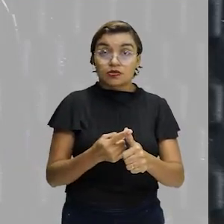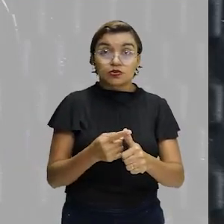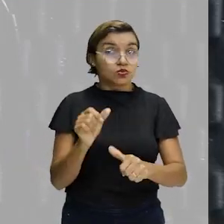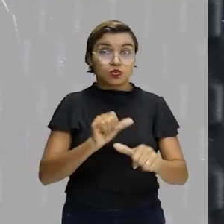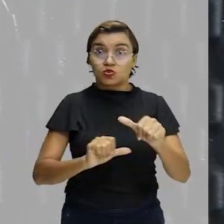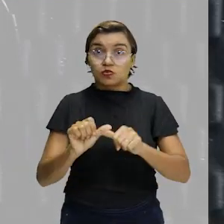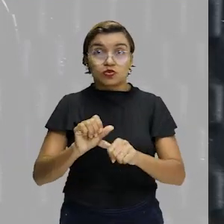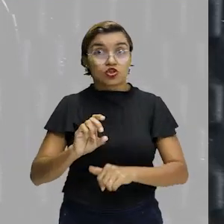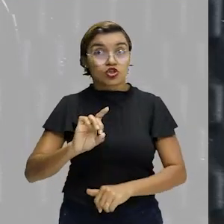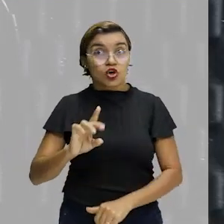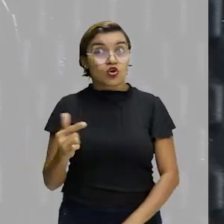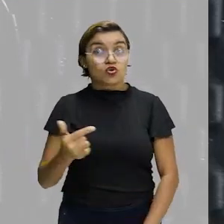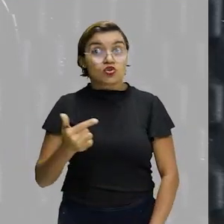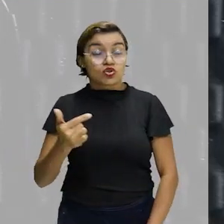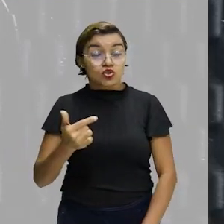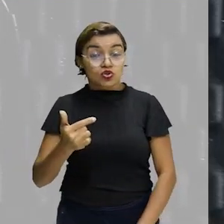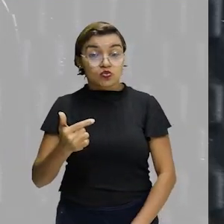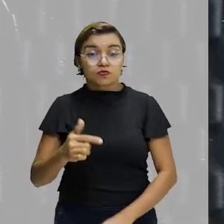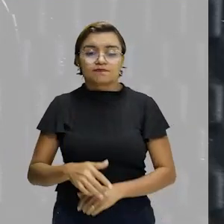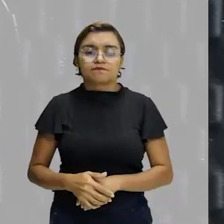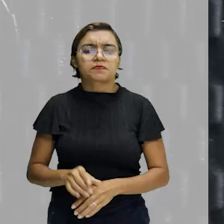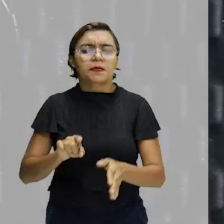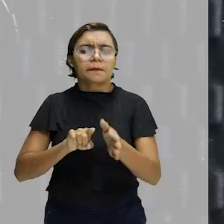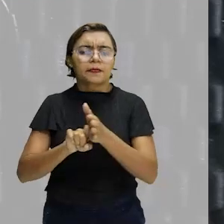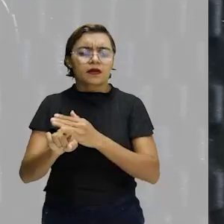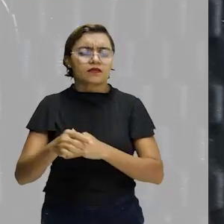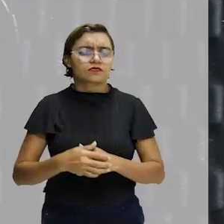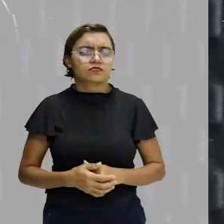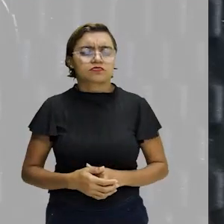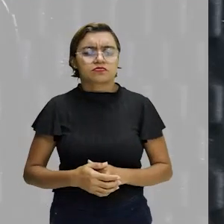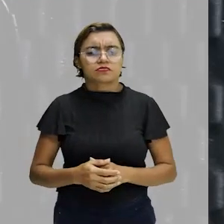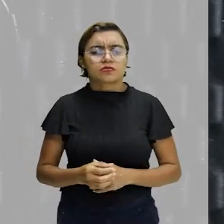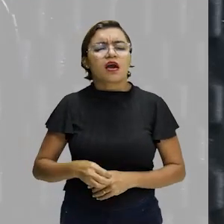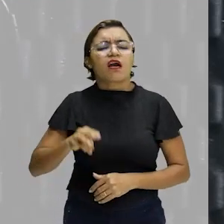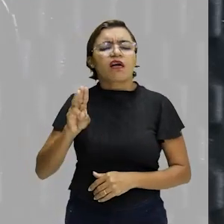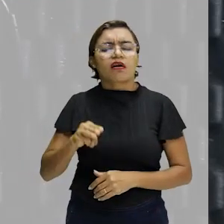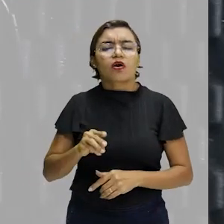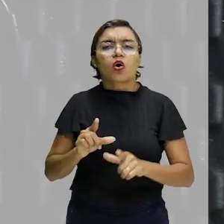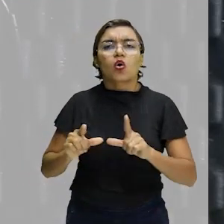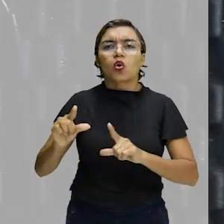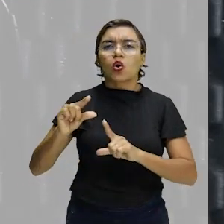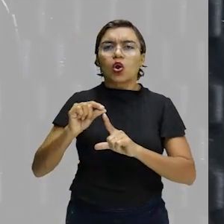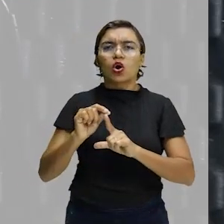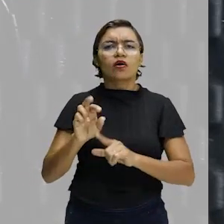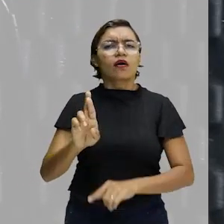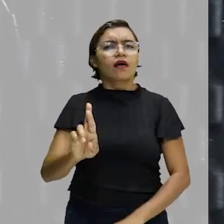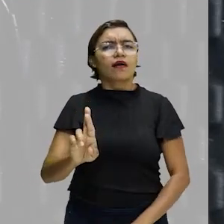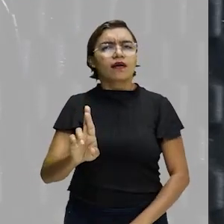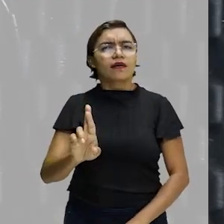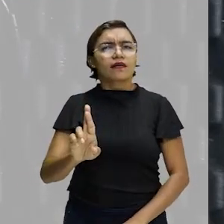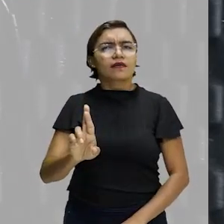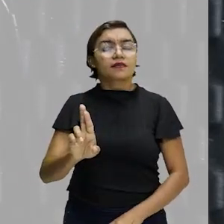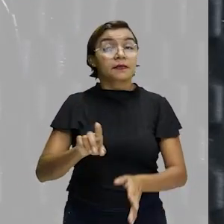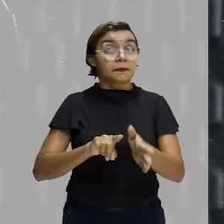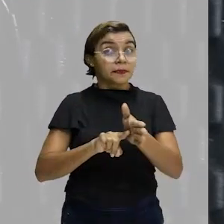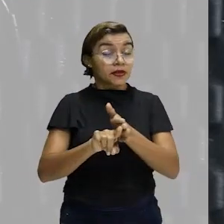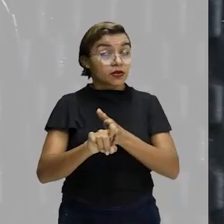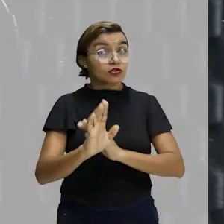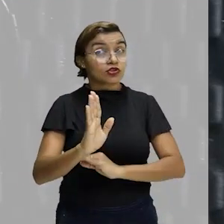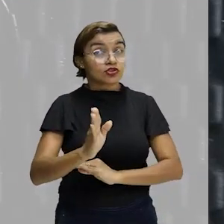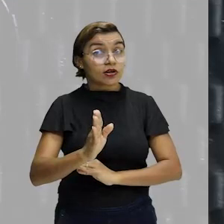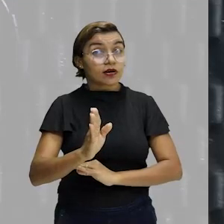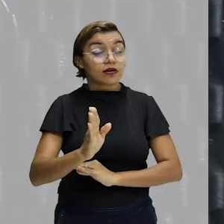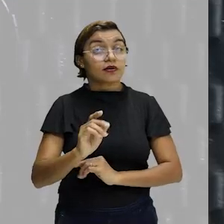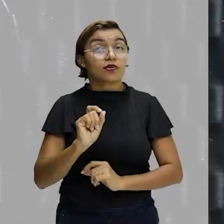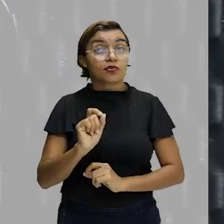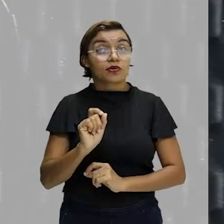trabalhando só com o segundo membro. Te pergunto, quem é o log de R? Isso lá na questão foi